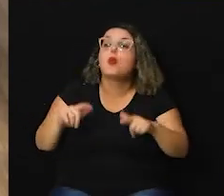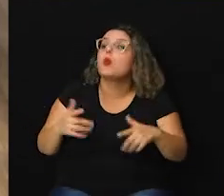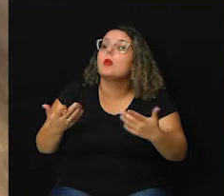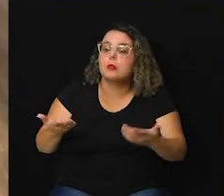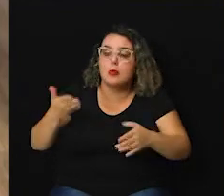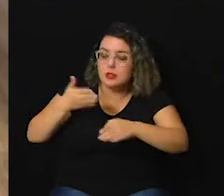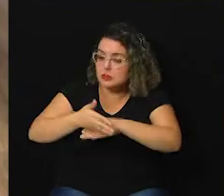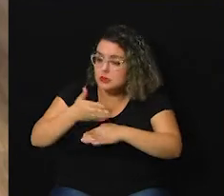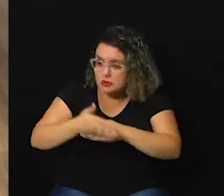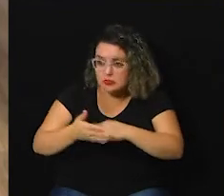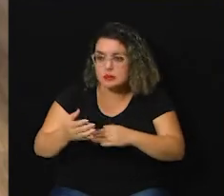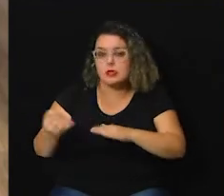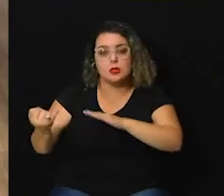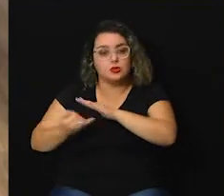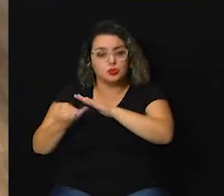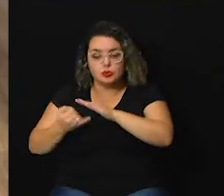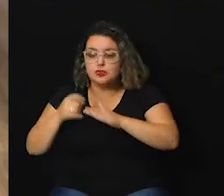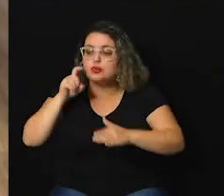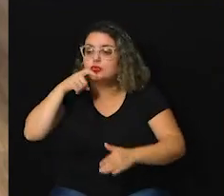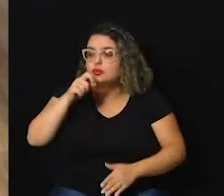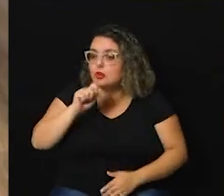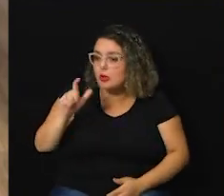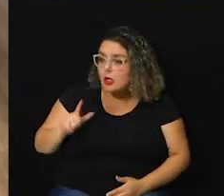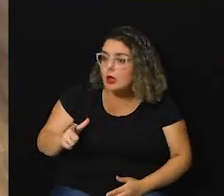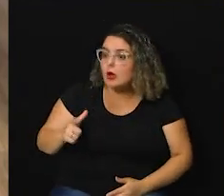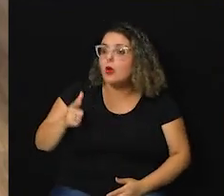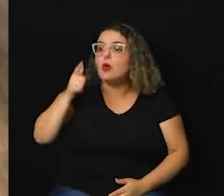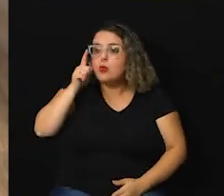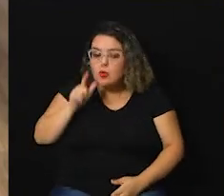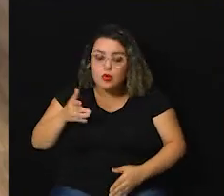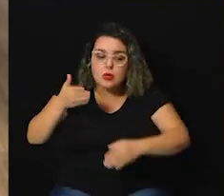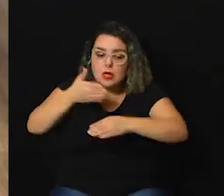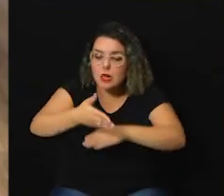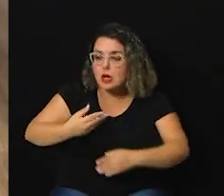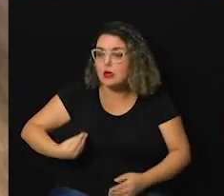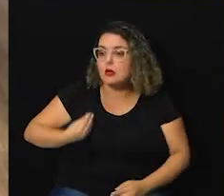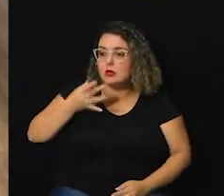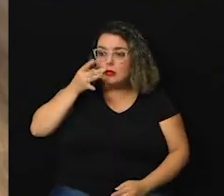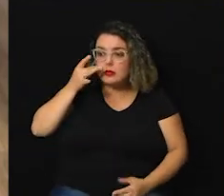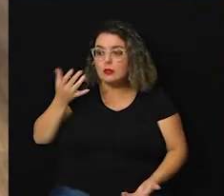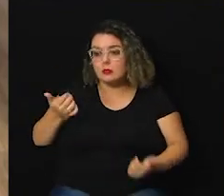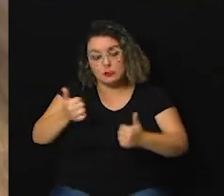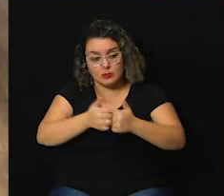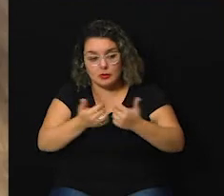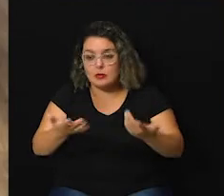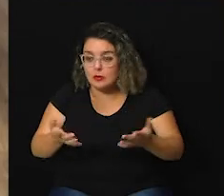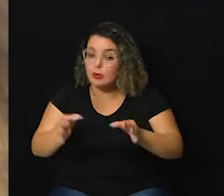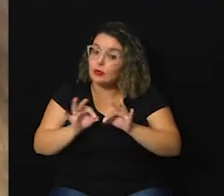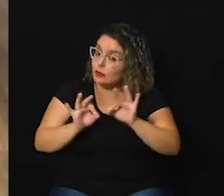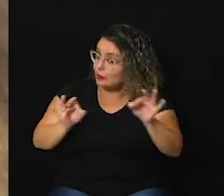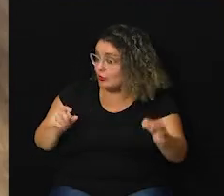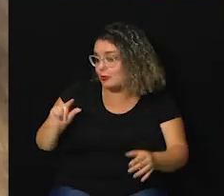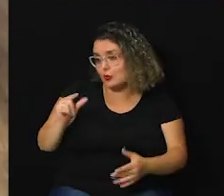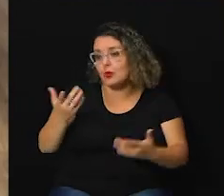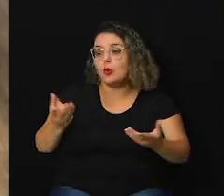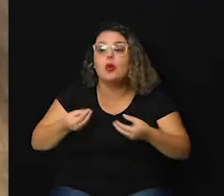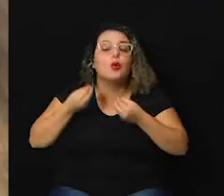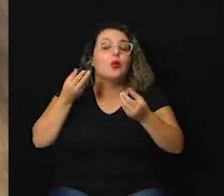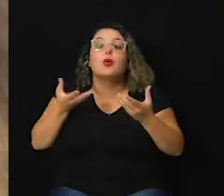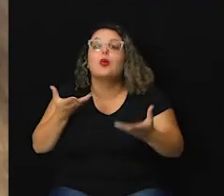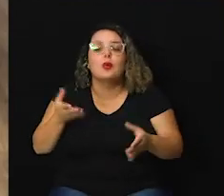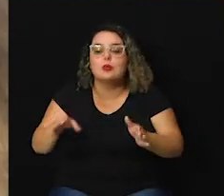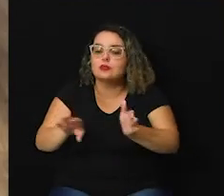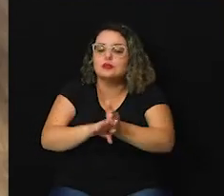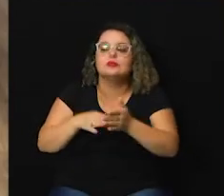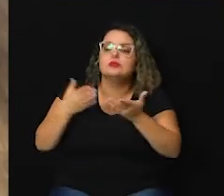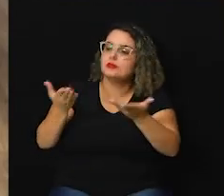é possível acessar as informações do Instituto Arara Azul? Dá para ir conhecer pessoalmente, para quem estiver perto, é claro, né? A gente está um pouquinho longe. Como